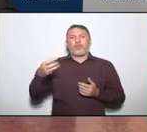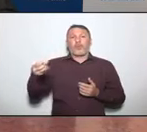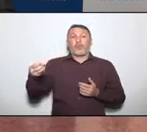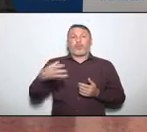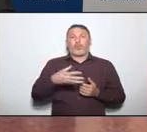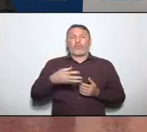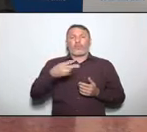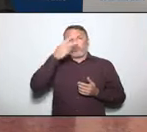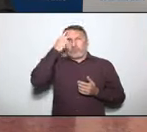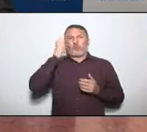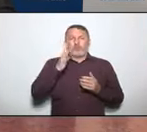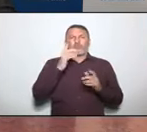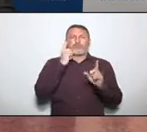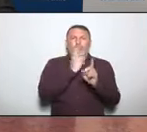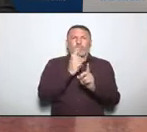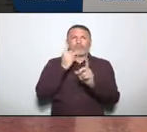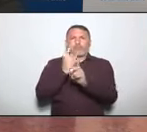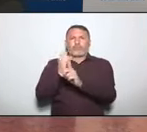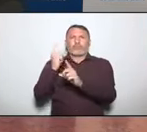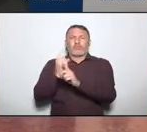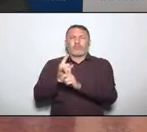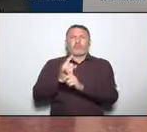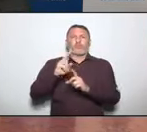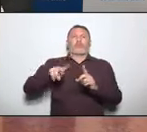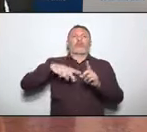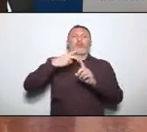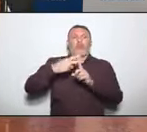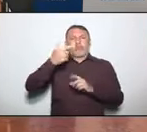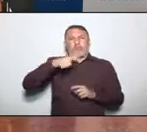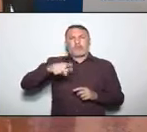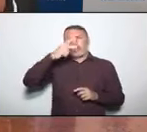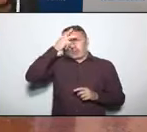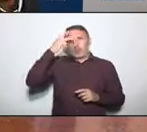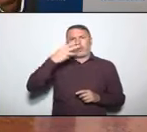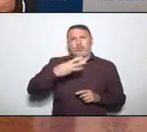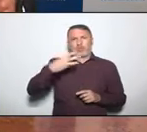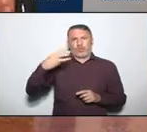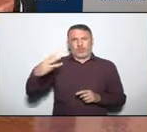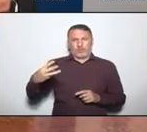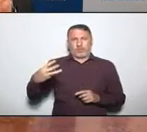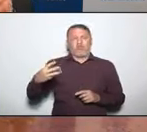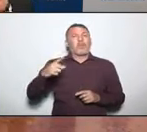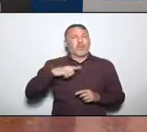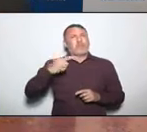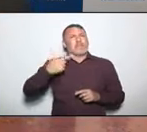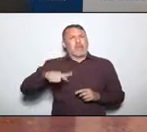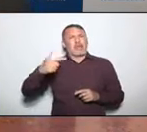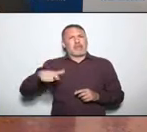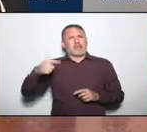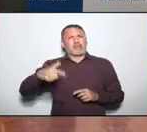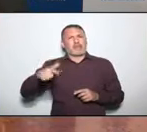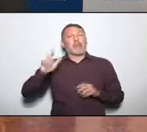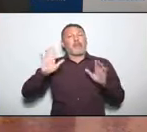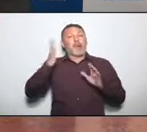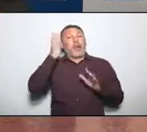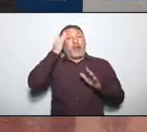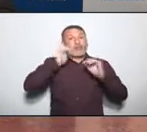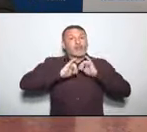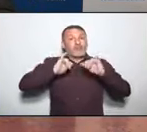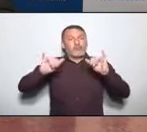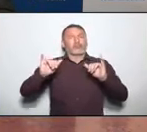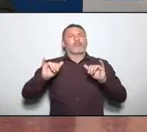de coronavírus. Tem outros testes confirmados que já serão publicados amanhã, porque ficou pronto após o boletim